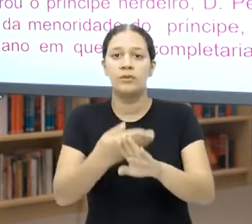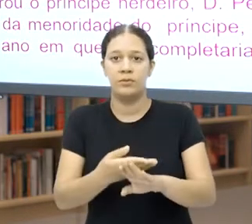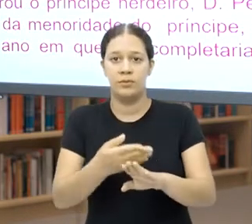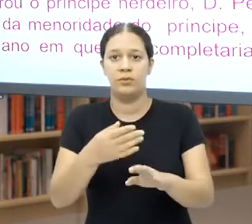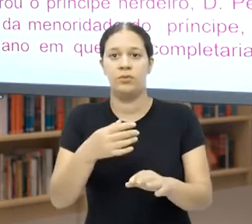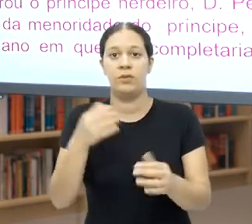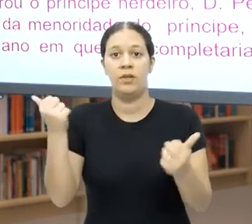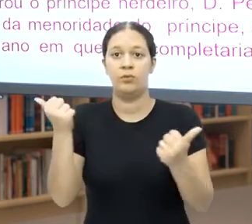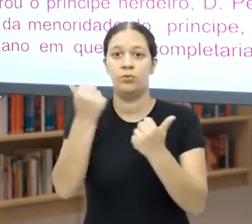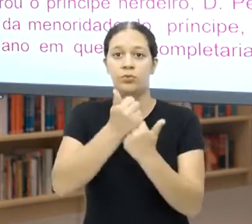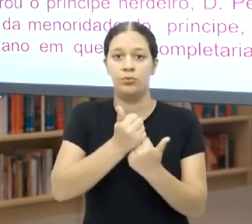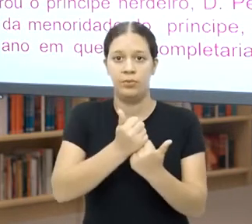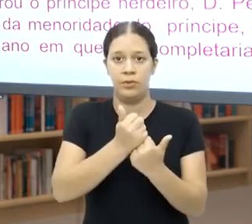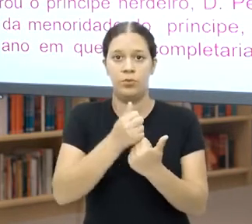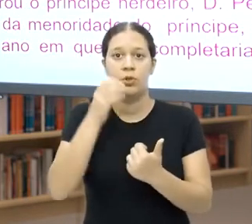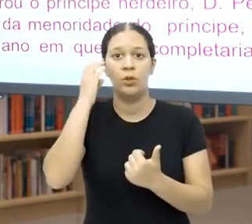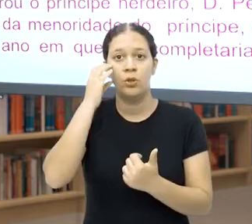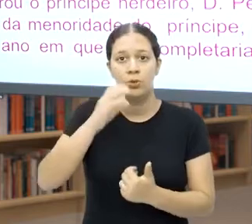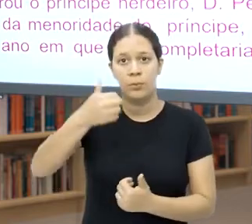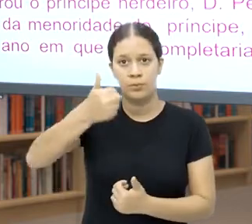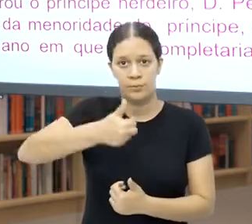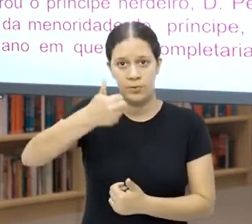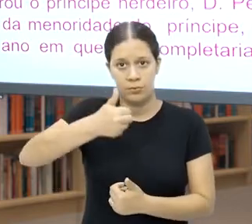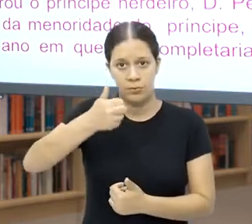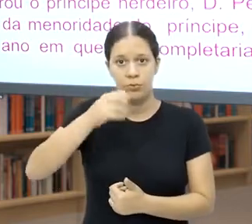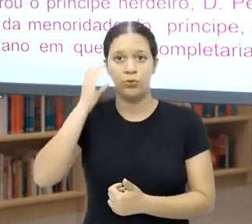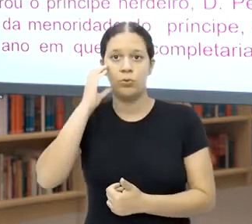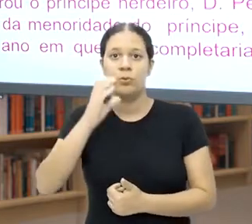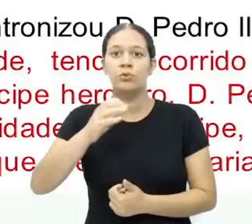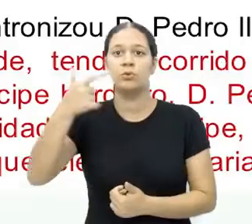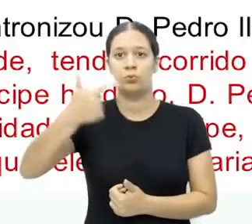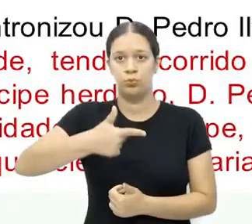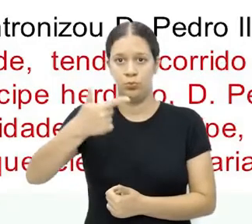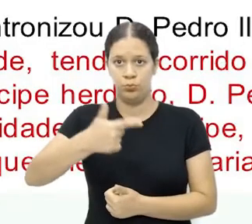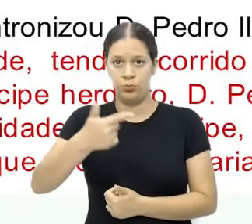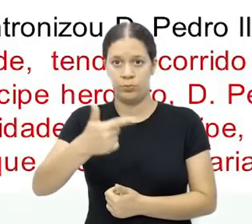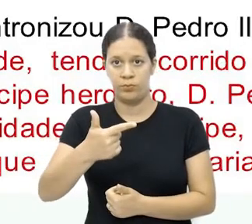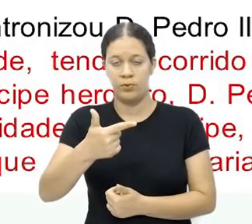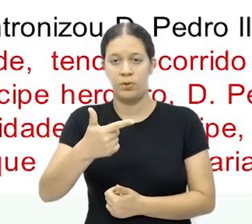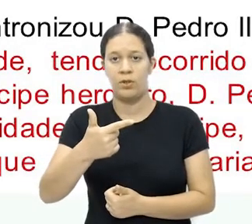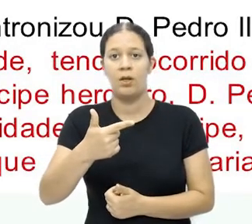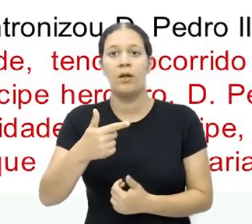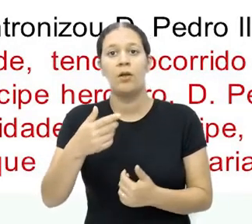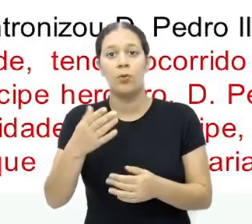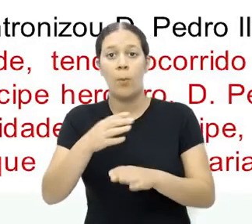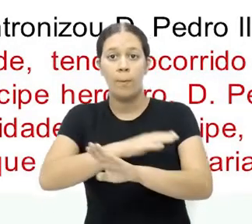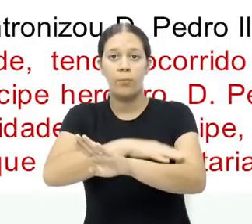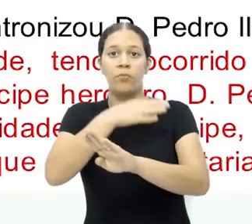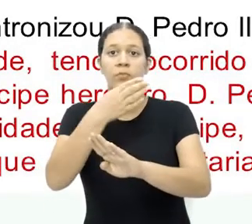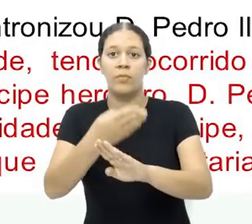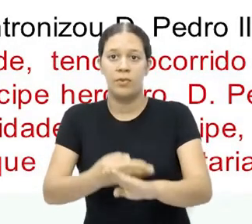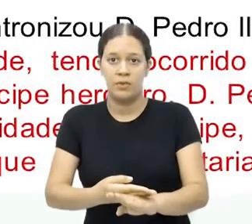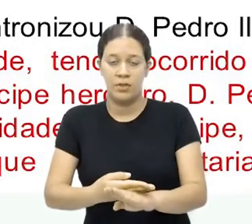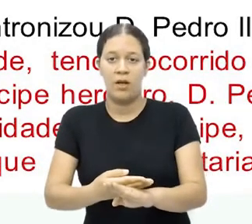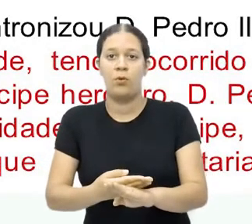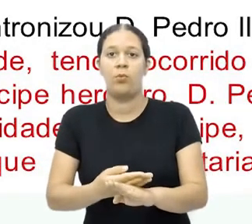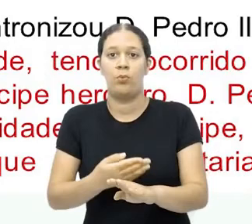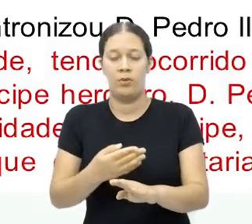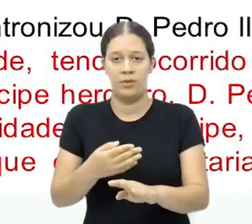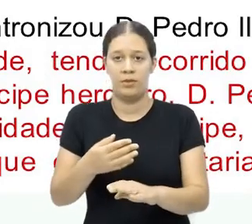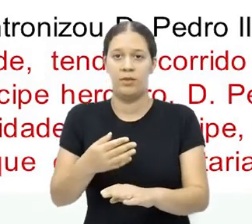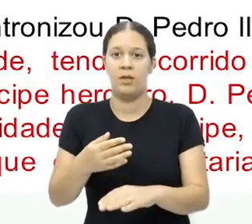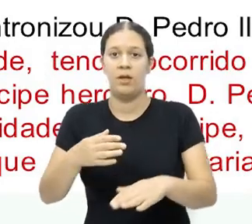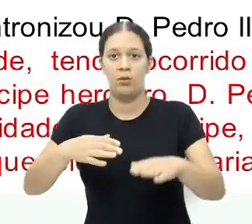A substituição de Dom Pedro I por Dom Pedro II, tá certo? Foi um período intermediário